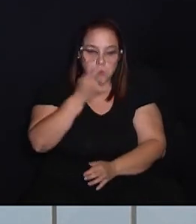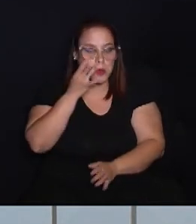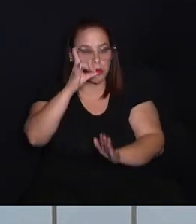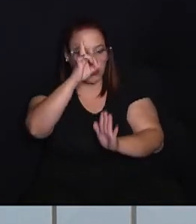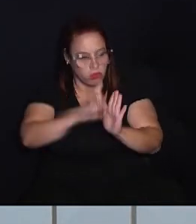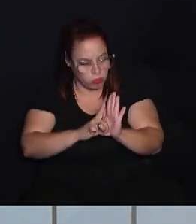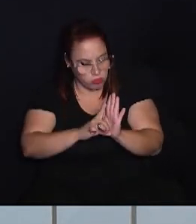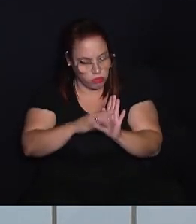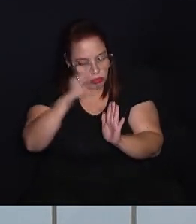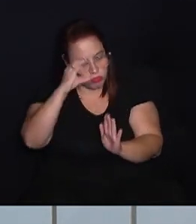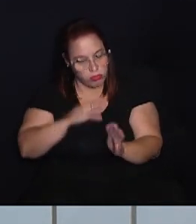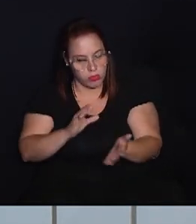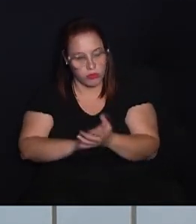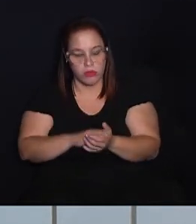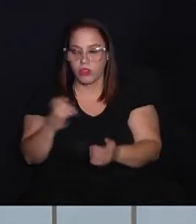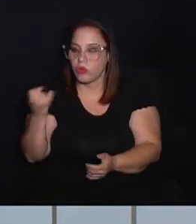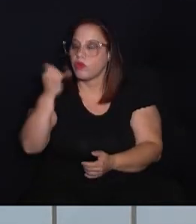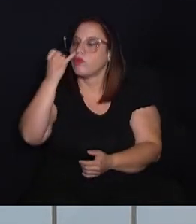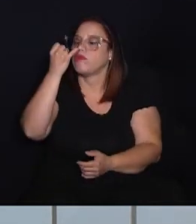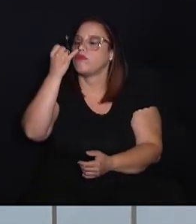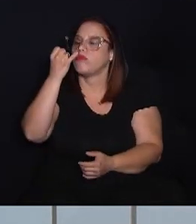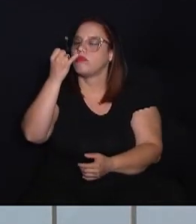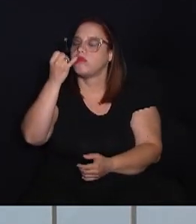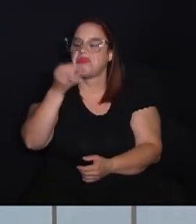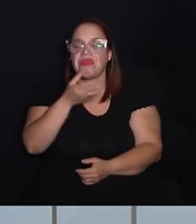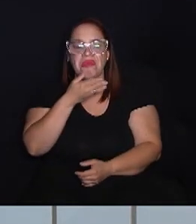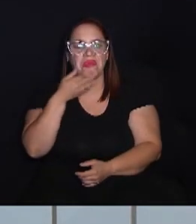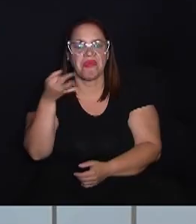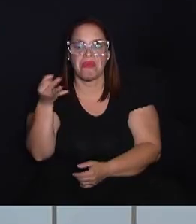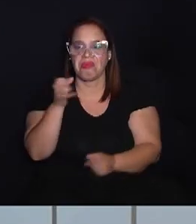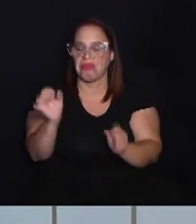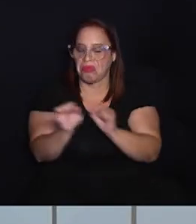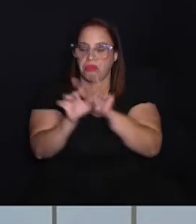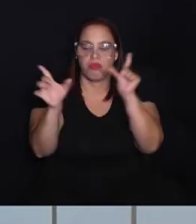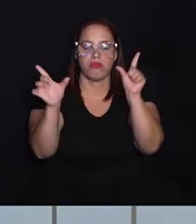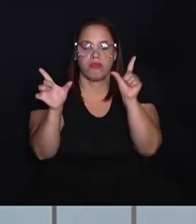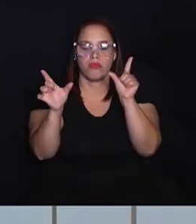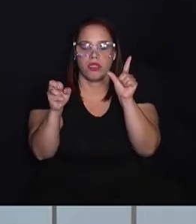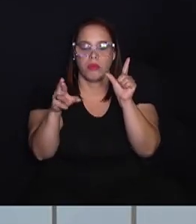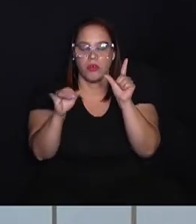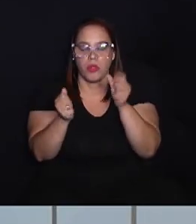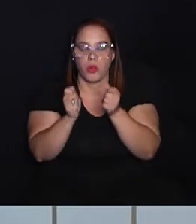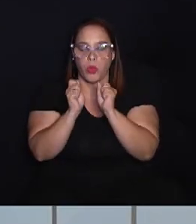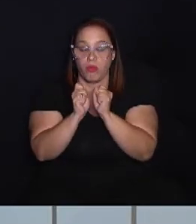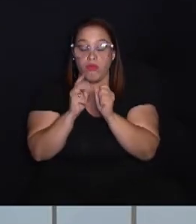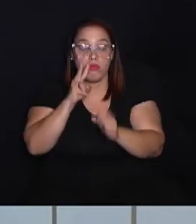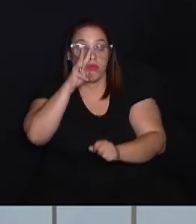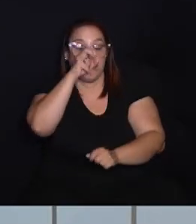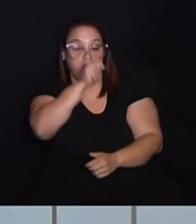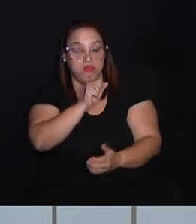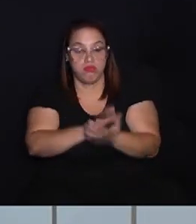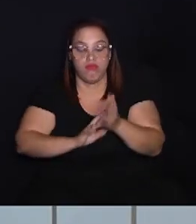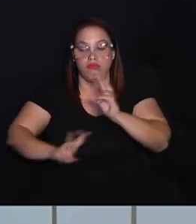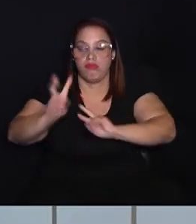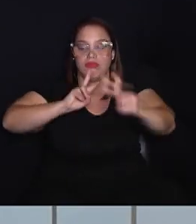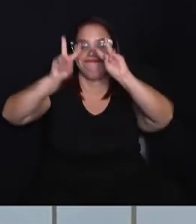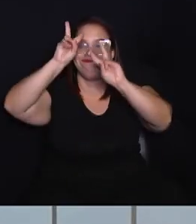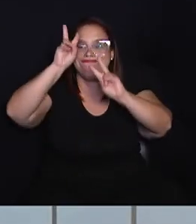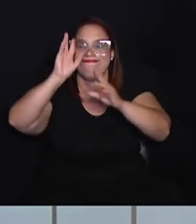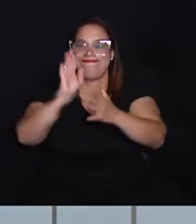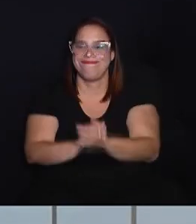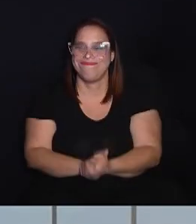né, conduziu o processo com muita seriedade. Demorou um pouco para começar a contagem dos votos. Imagina a ansiedade,